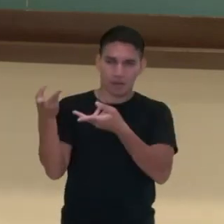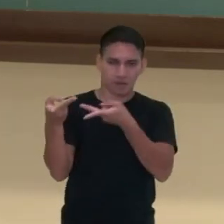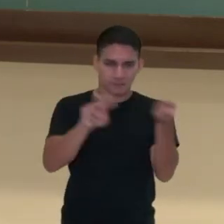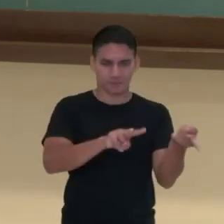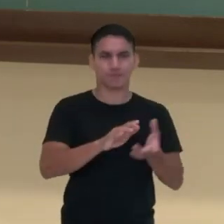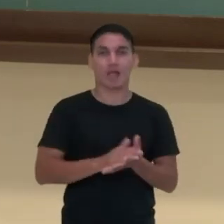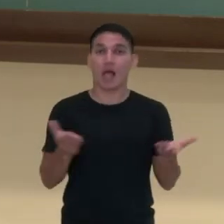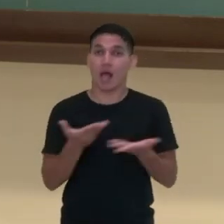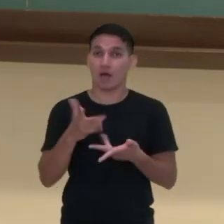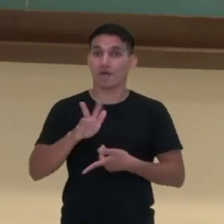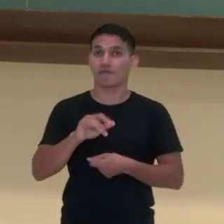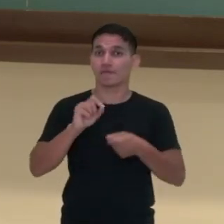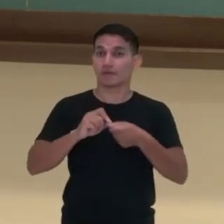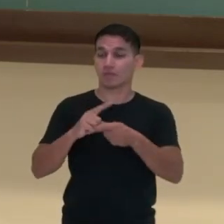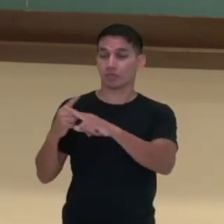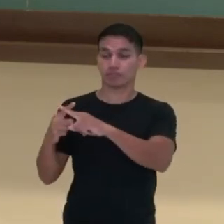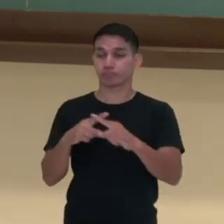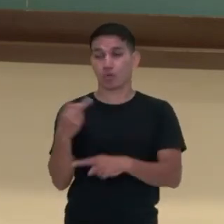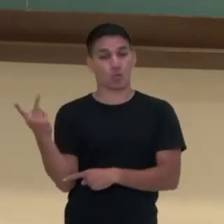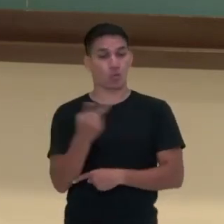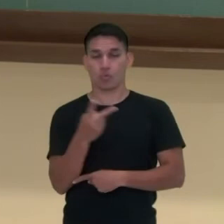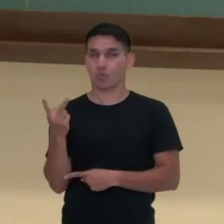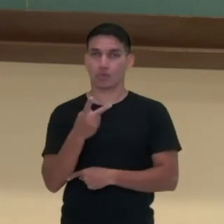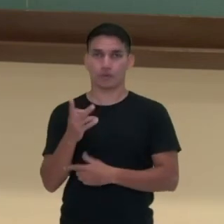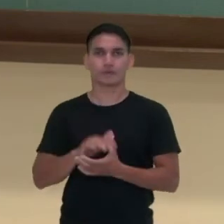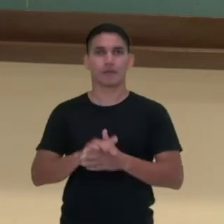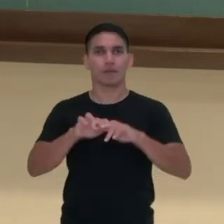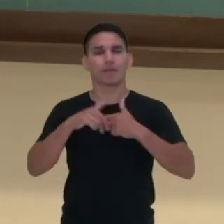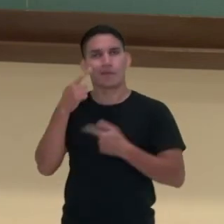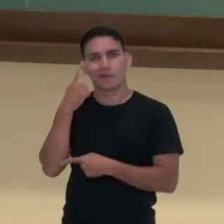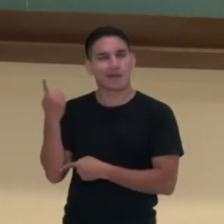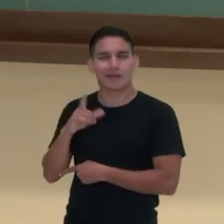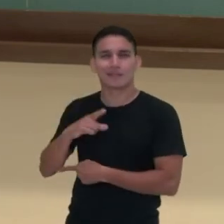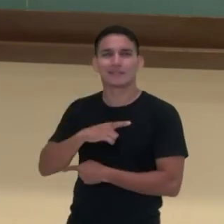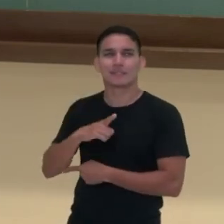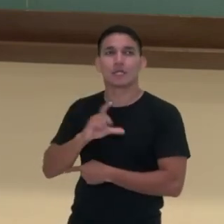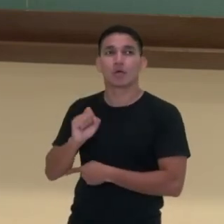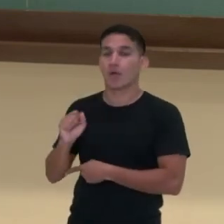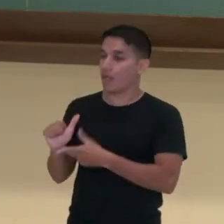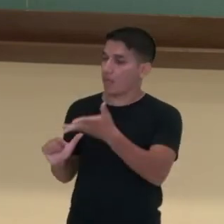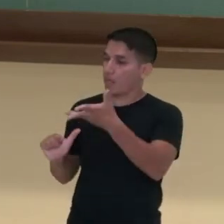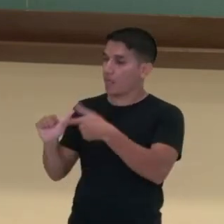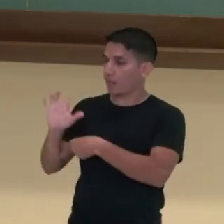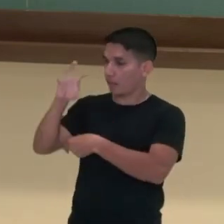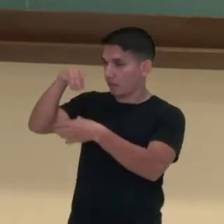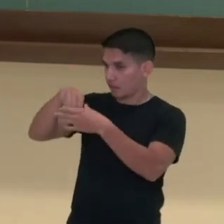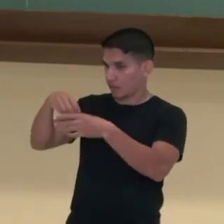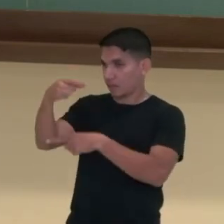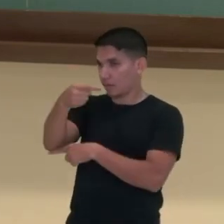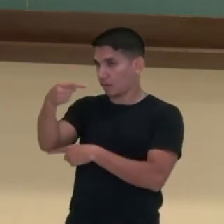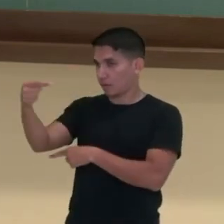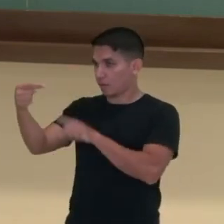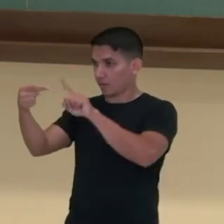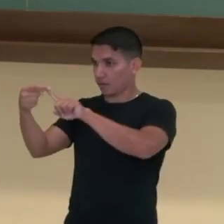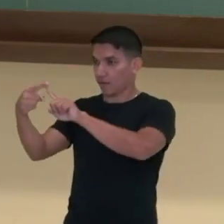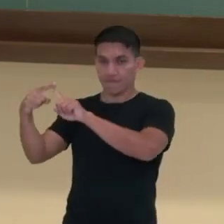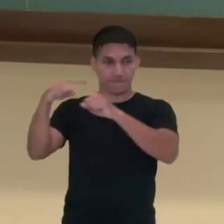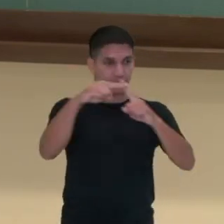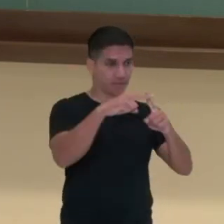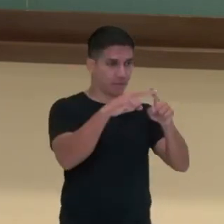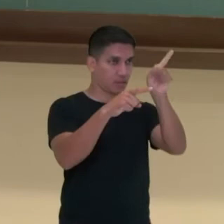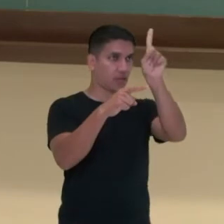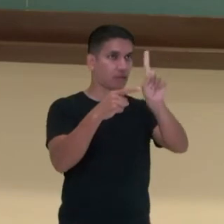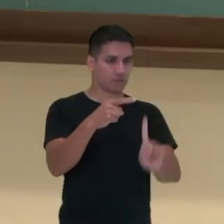a multiplicação das duas matrizes. Então, aqui, ó, os elementos da primeira linha multiplicando os elementos